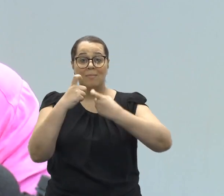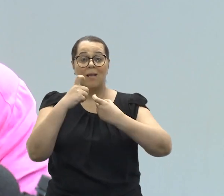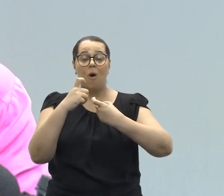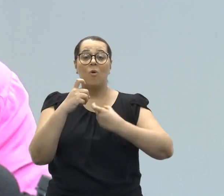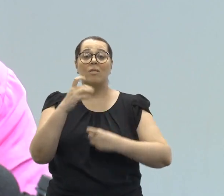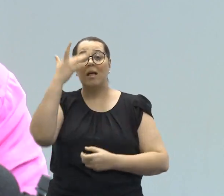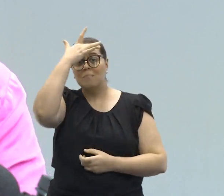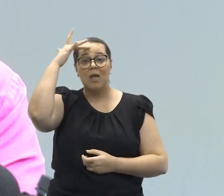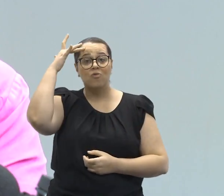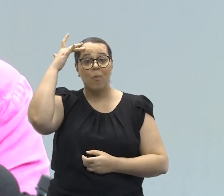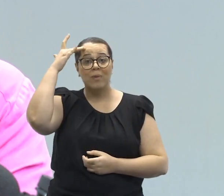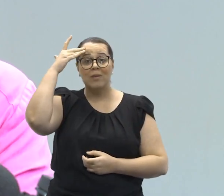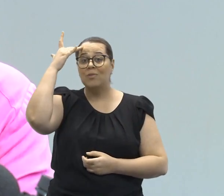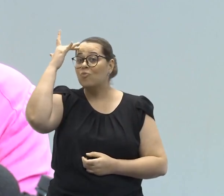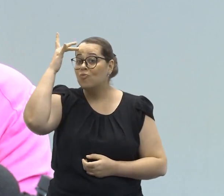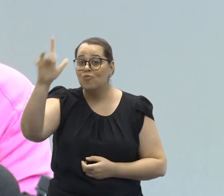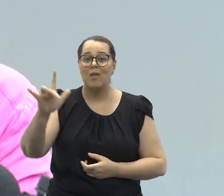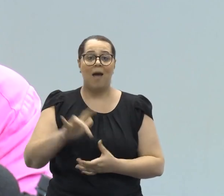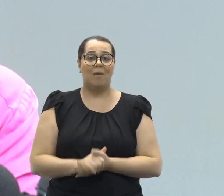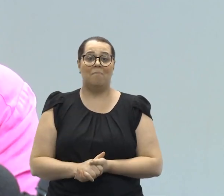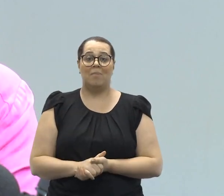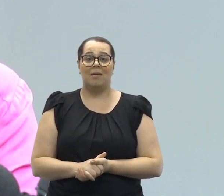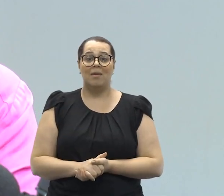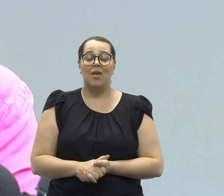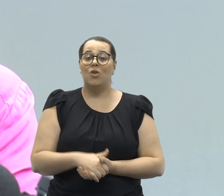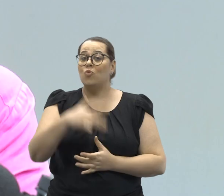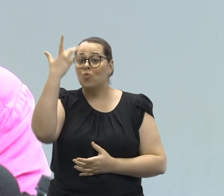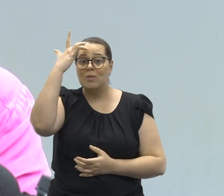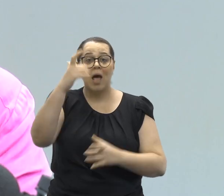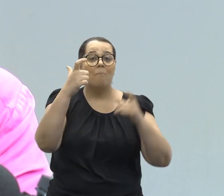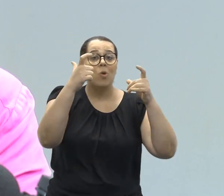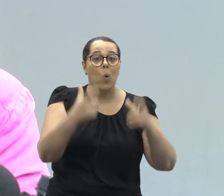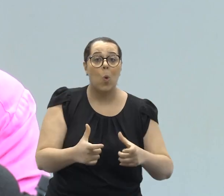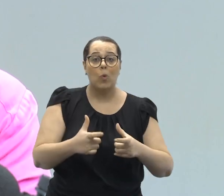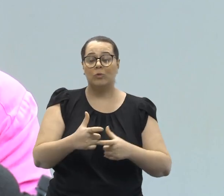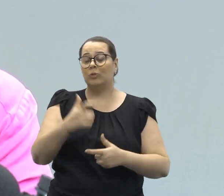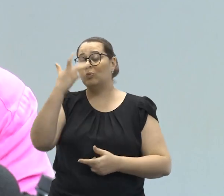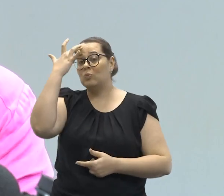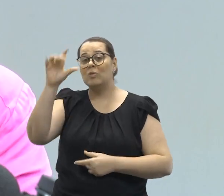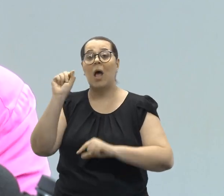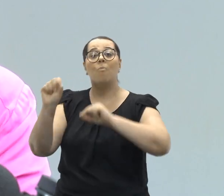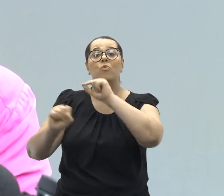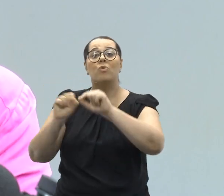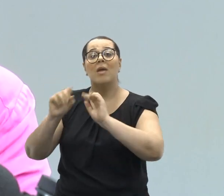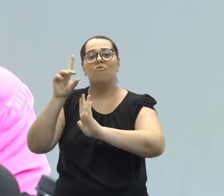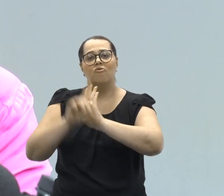cifra negra, aqueles que nem conseguem chegar à Defensoria. Então, este trabalho, esse